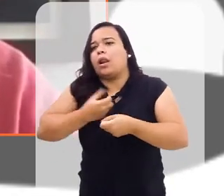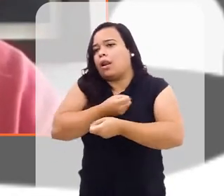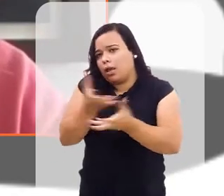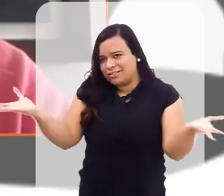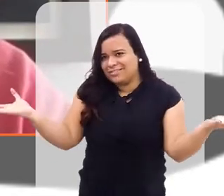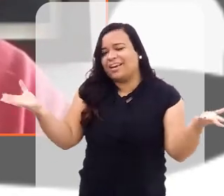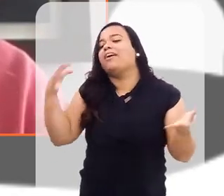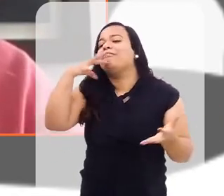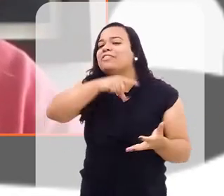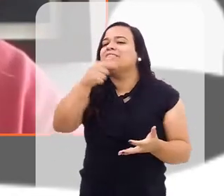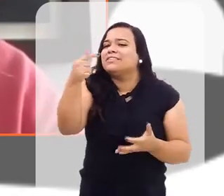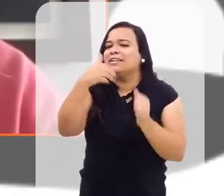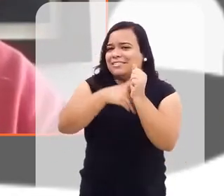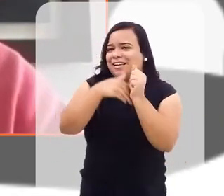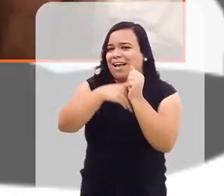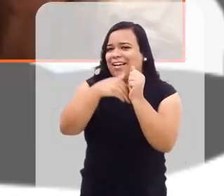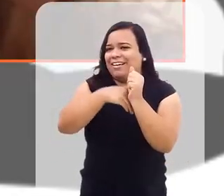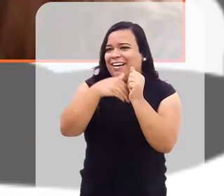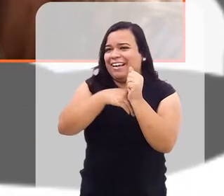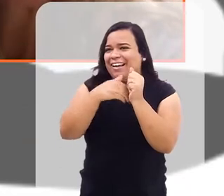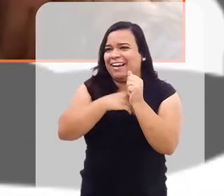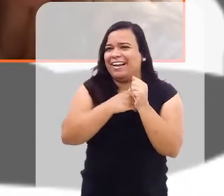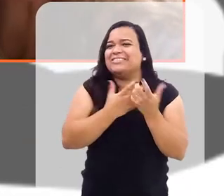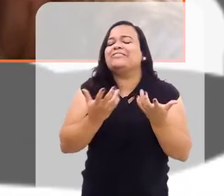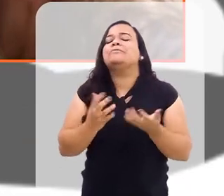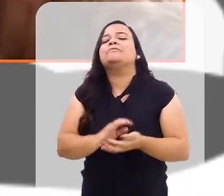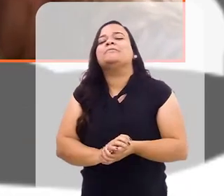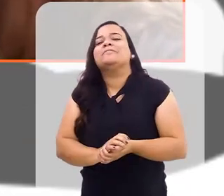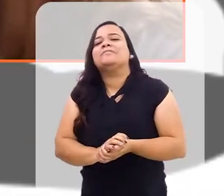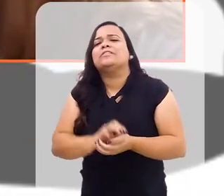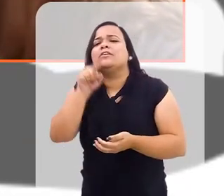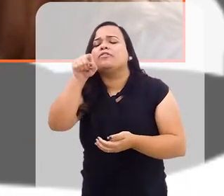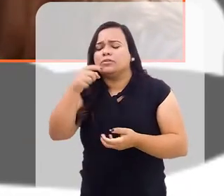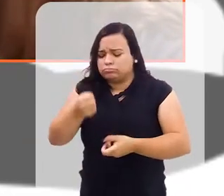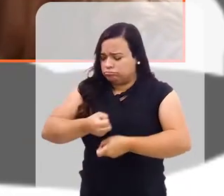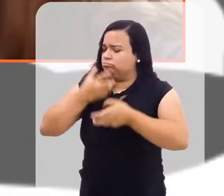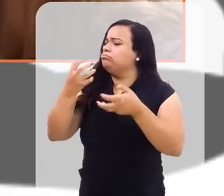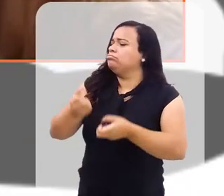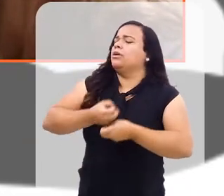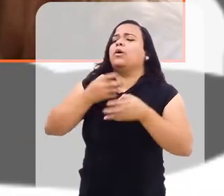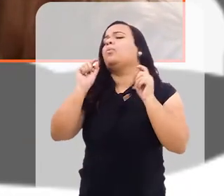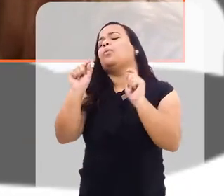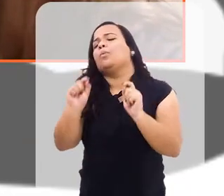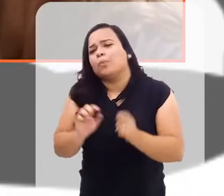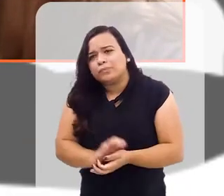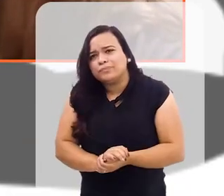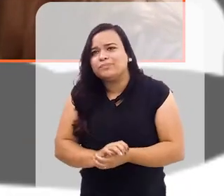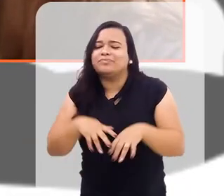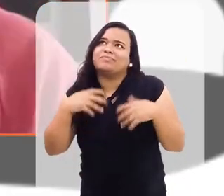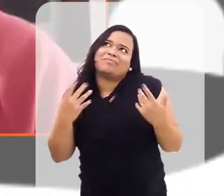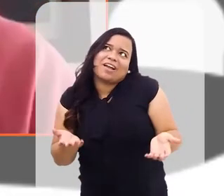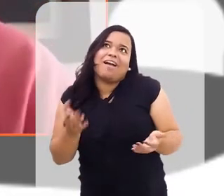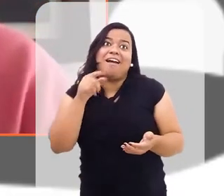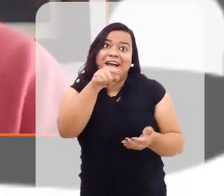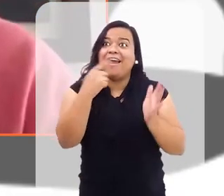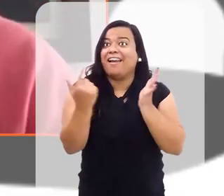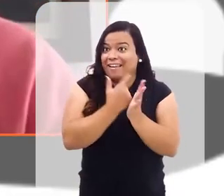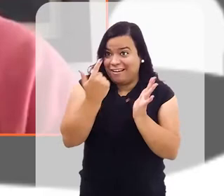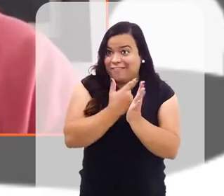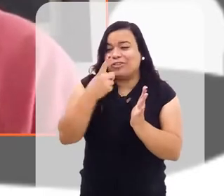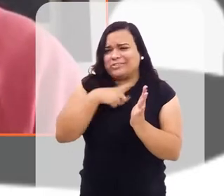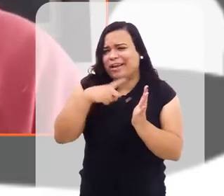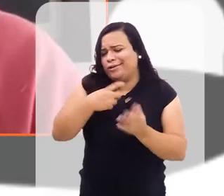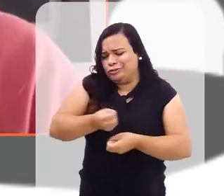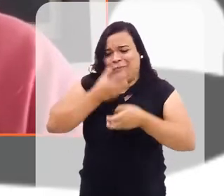Codificado. E você se inspirou em quê, Luciana? Ah, nesse livro especificamente,